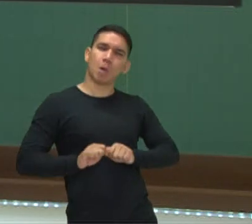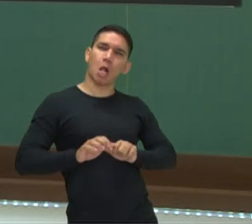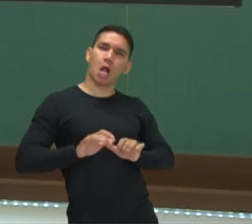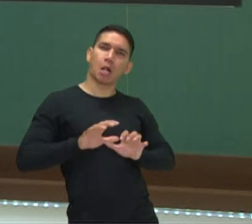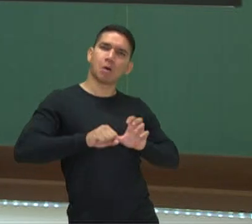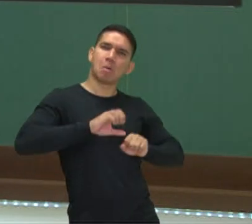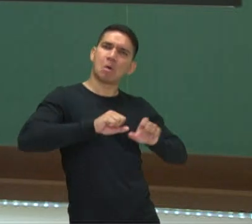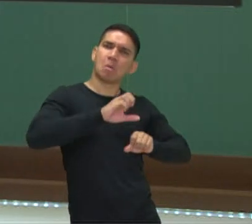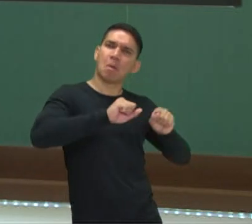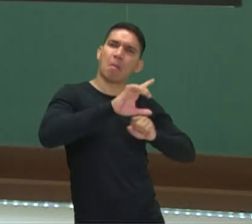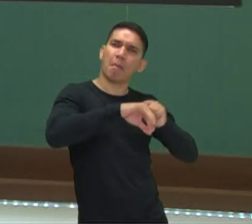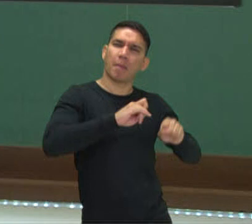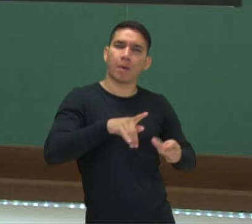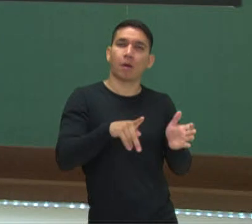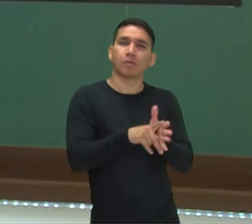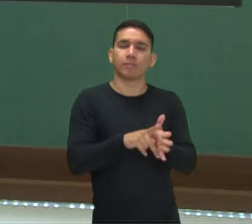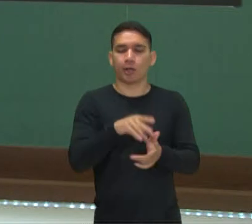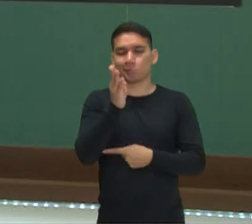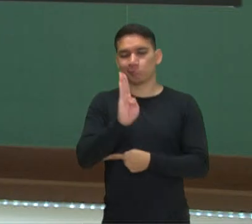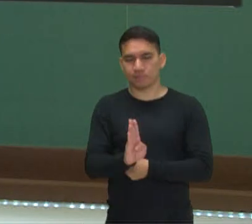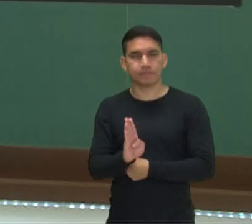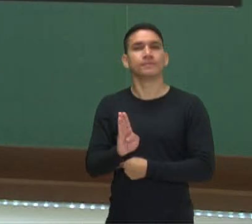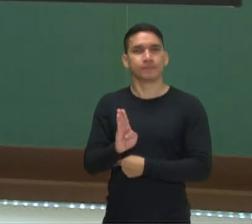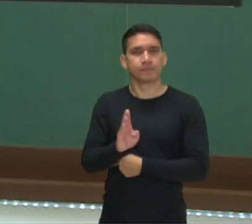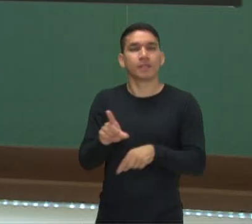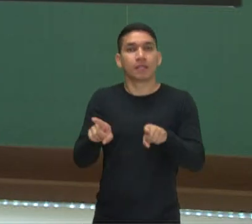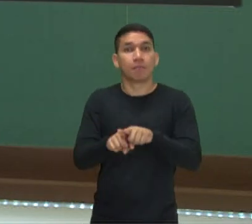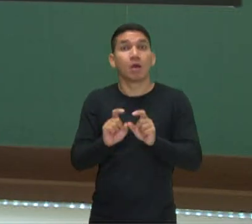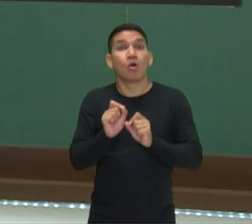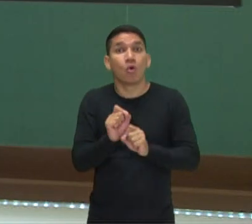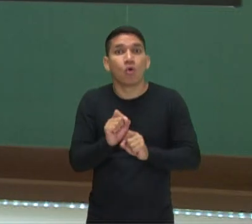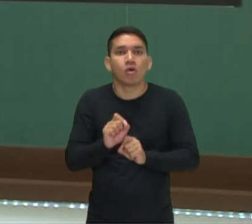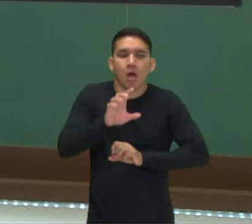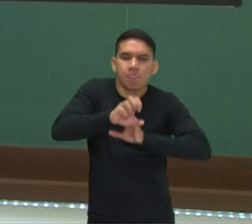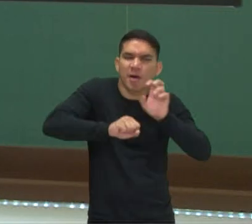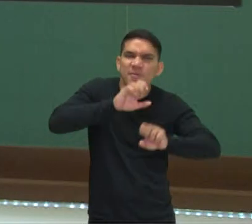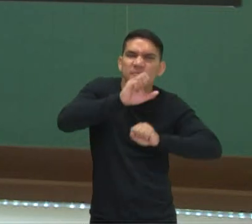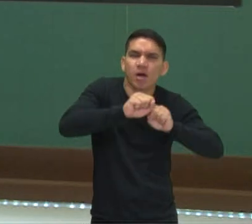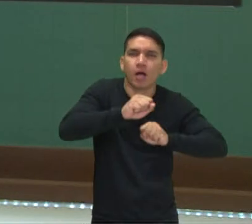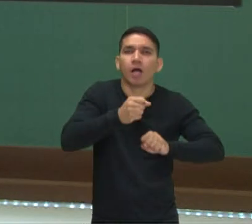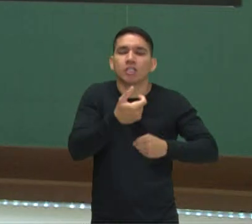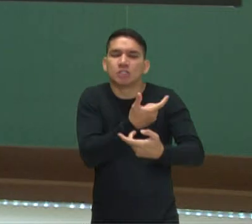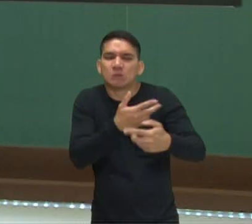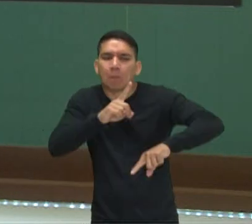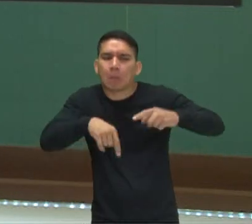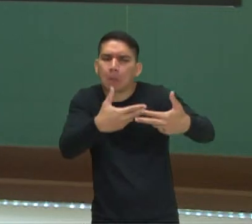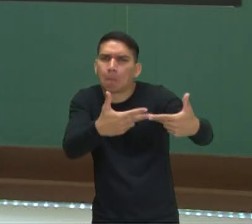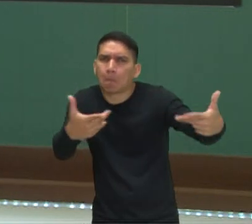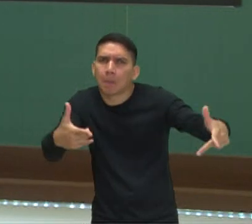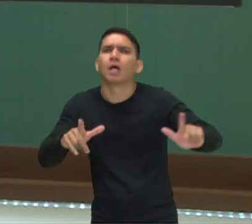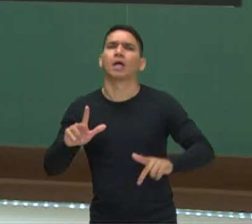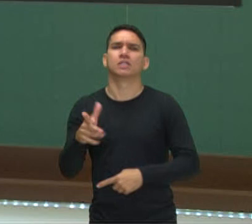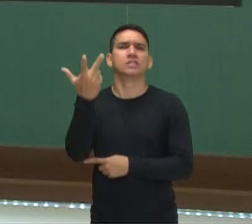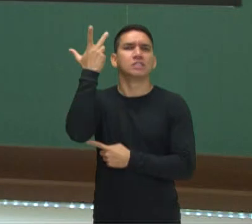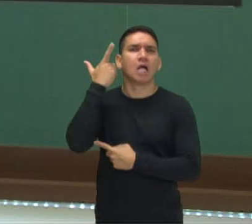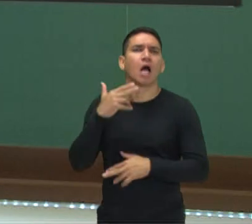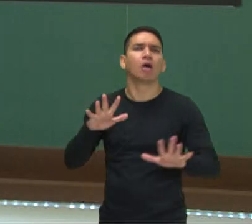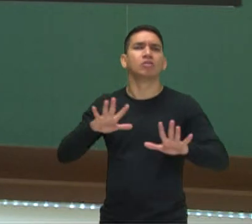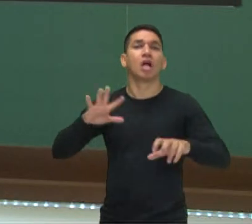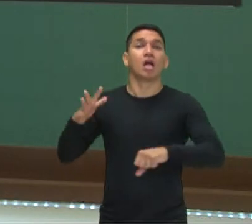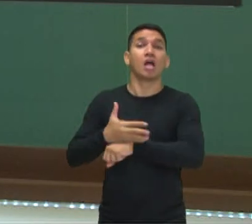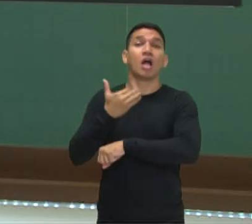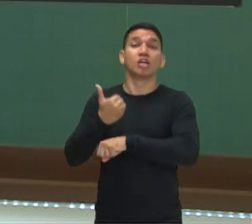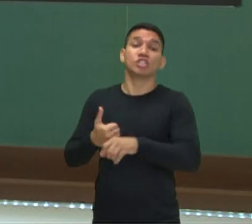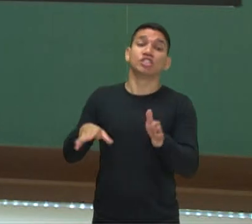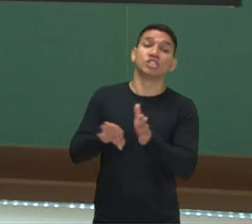para ocupar, né, o Brasil e para explorar os recursos naturais. E os colonizadores chegam,